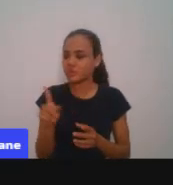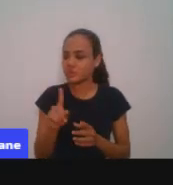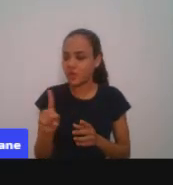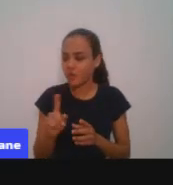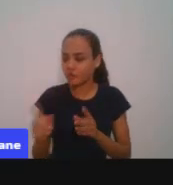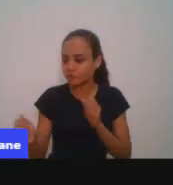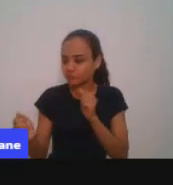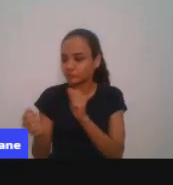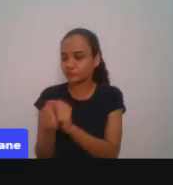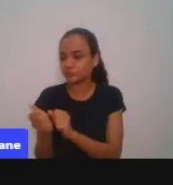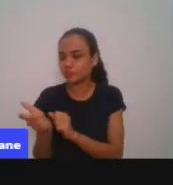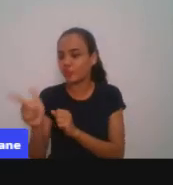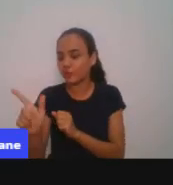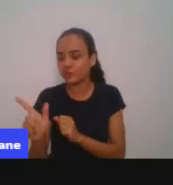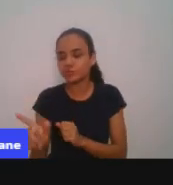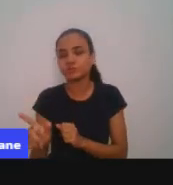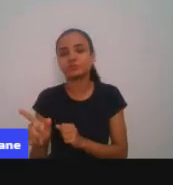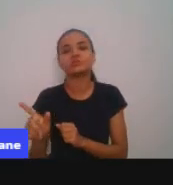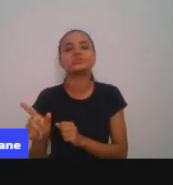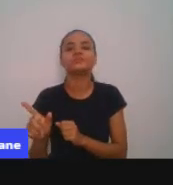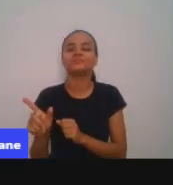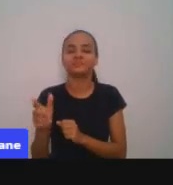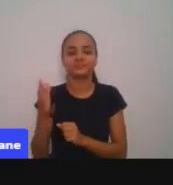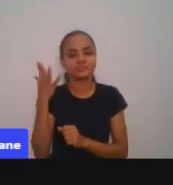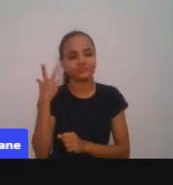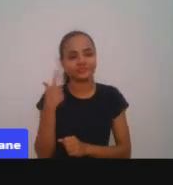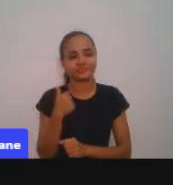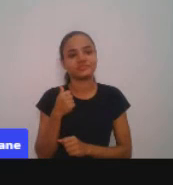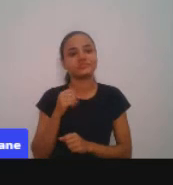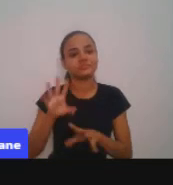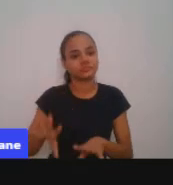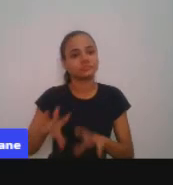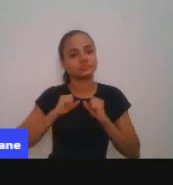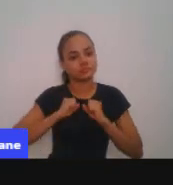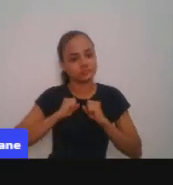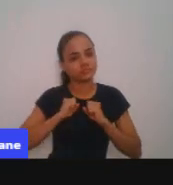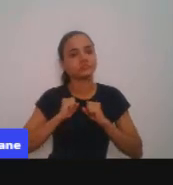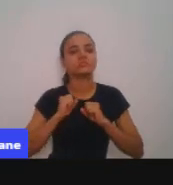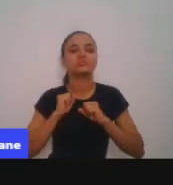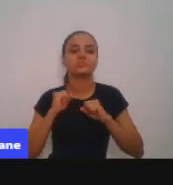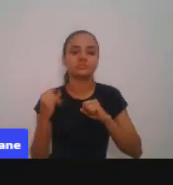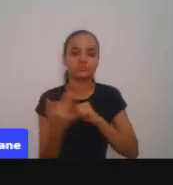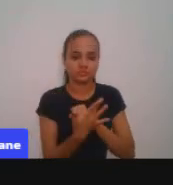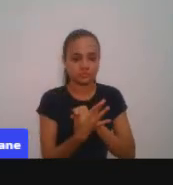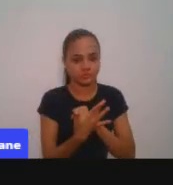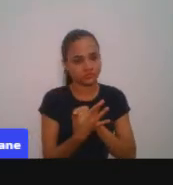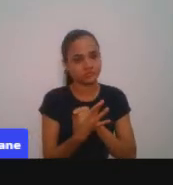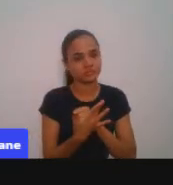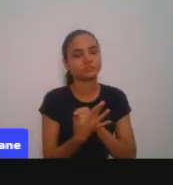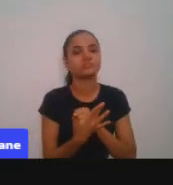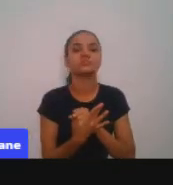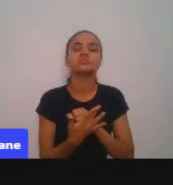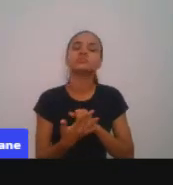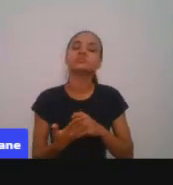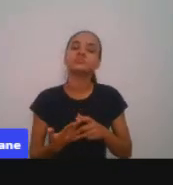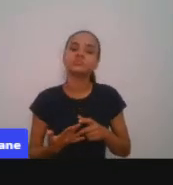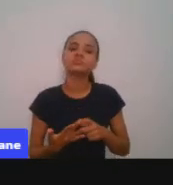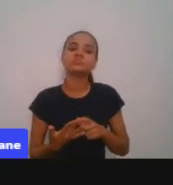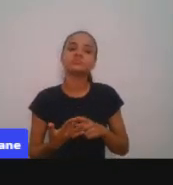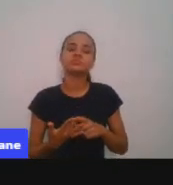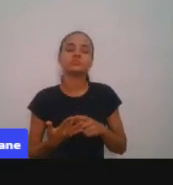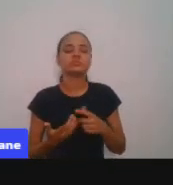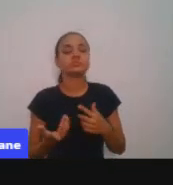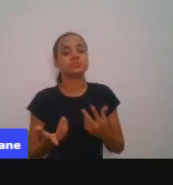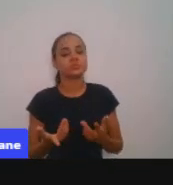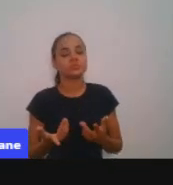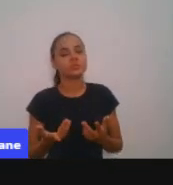vírus, e esse vírus é letal. Então, a gente não vai permitir isso. Mas será que eu posso propor que ela conviva com lá dentro